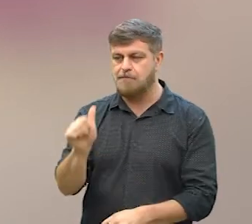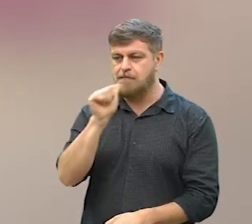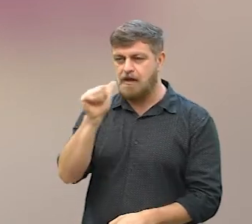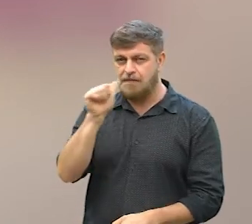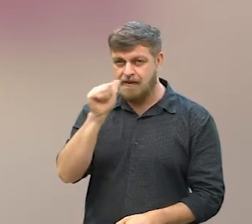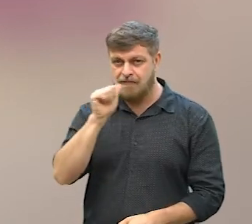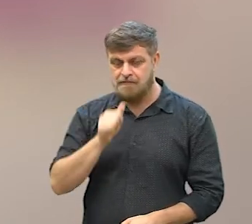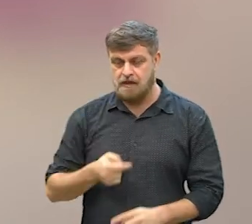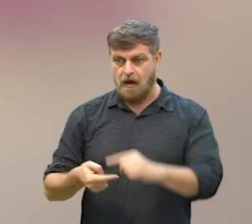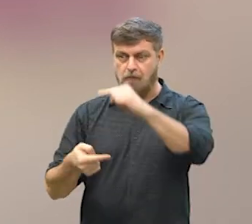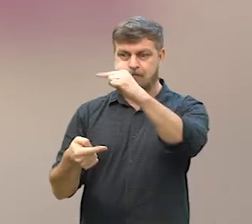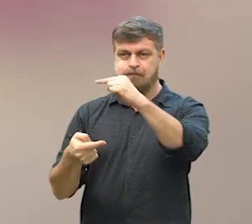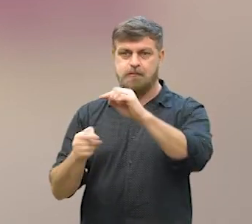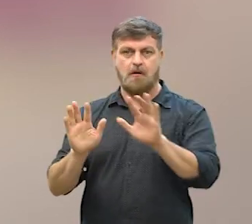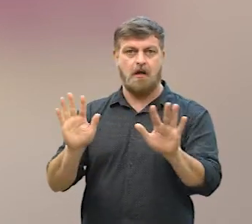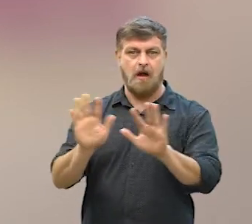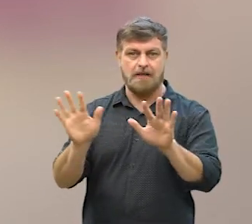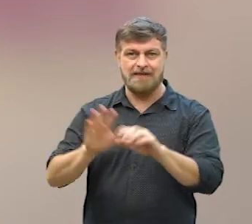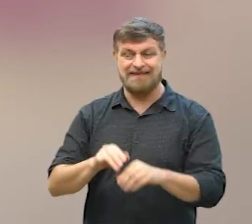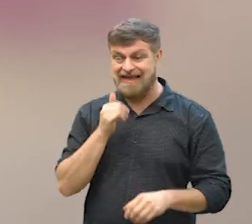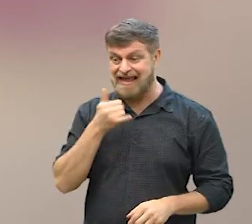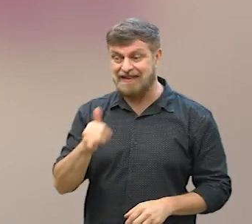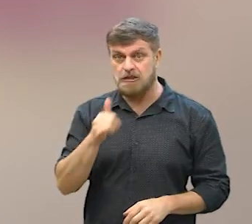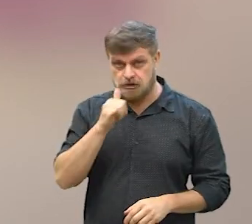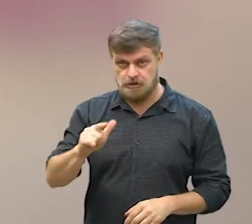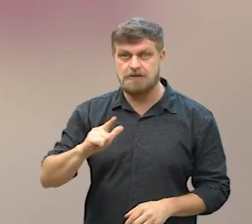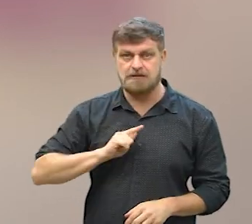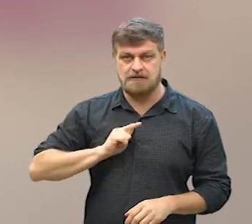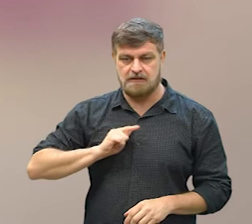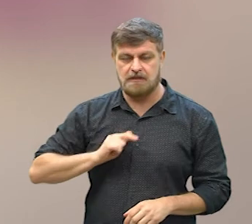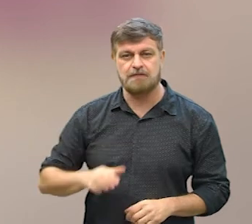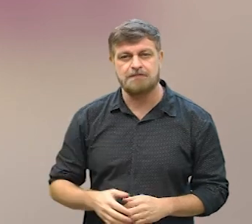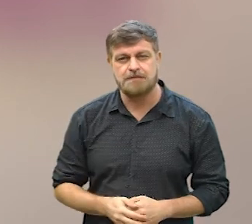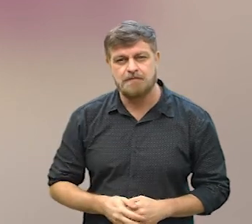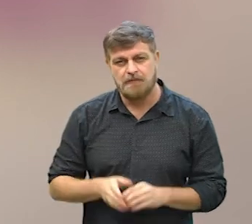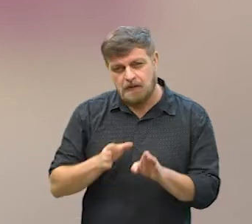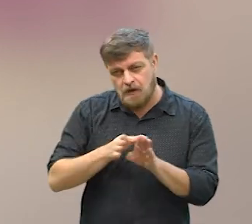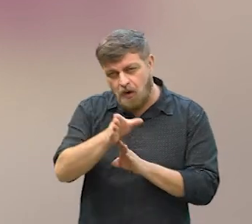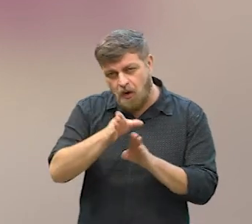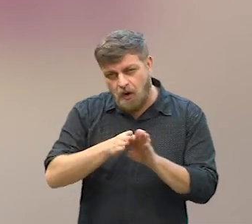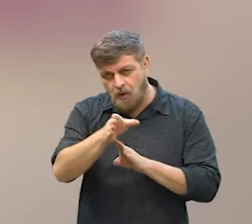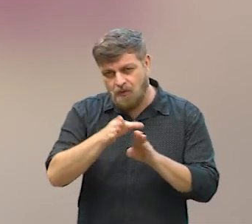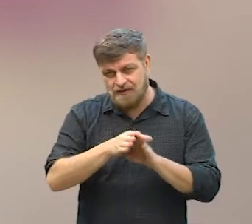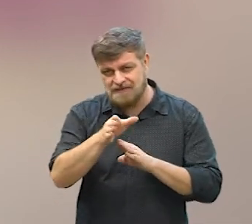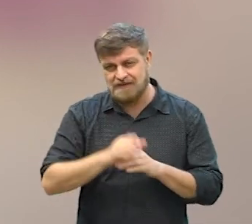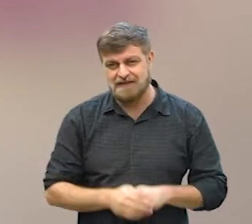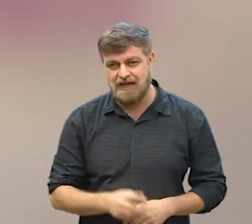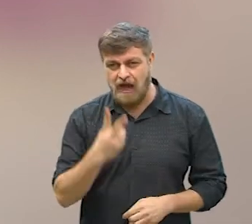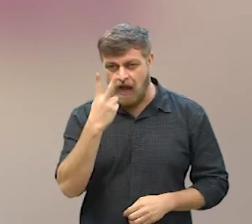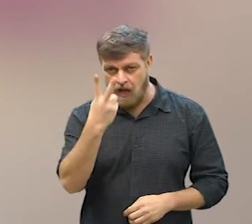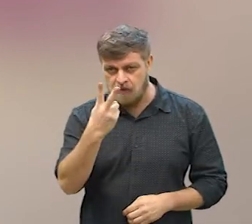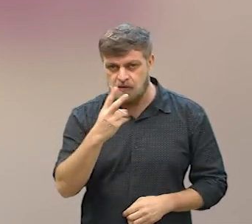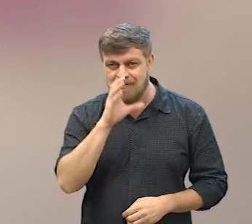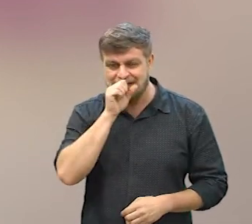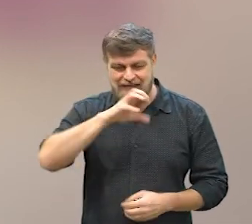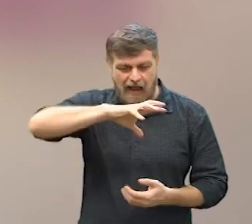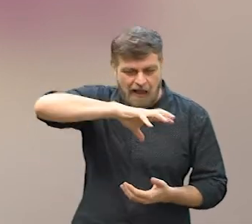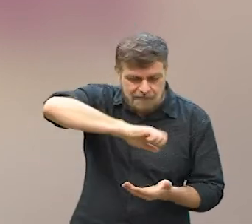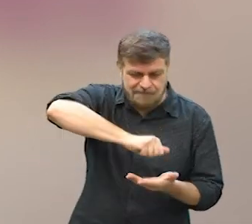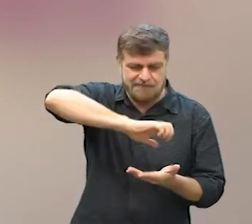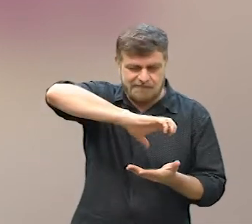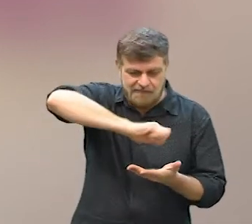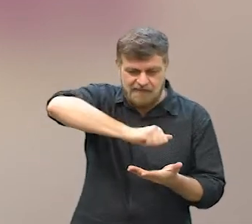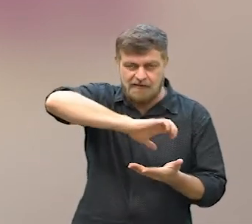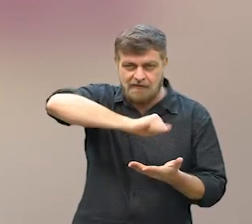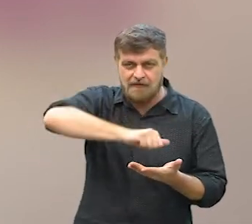ingestão, mas não em grandes quantidades, porque ele é calórico também. Então, o que a gente indica? Espreme 2 laranjas e completa